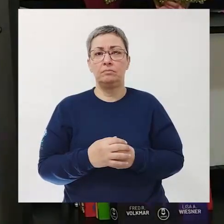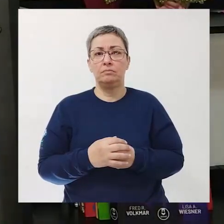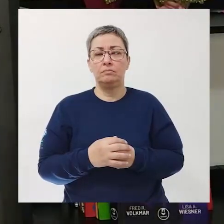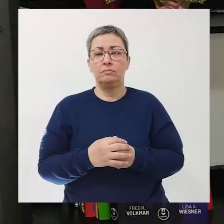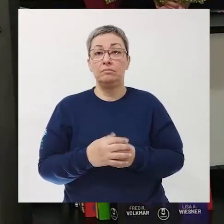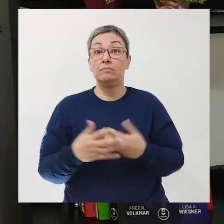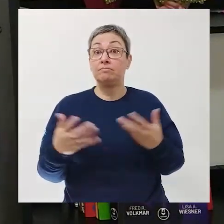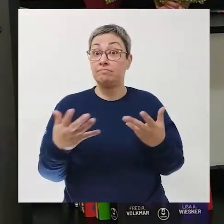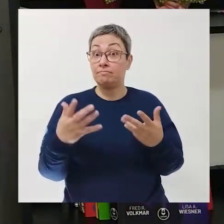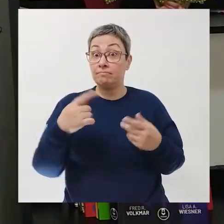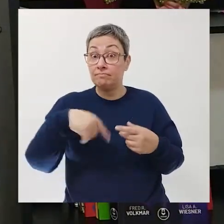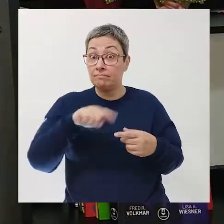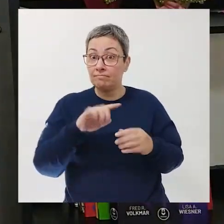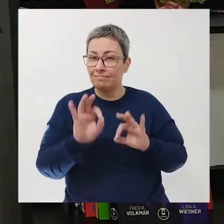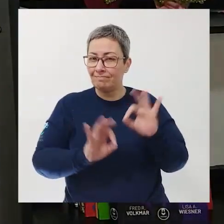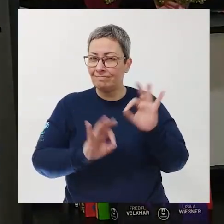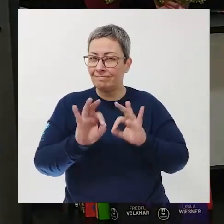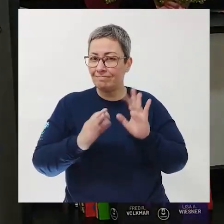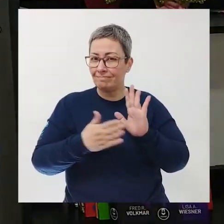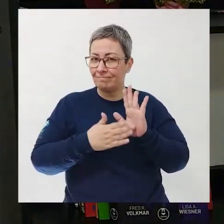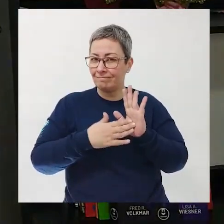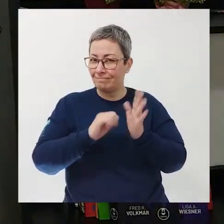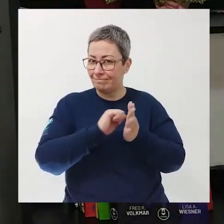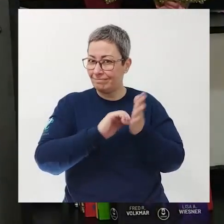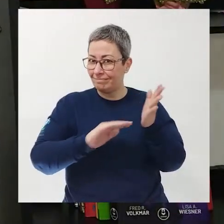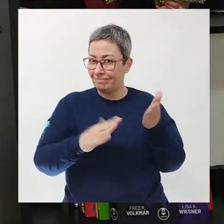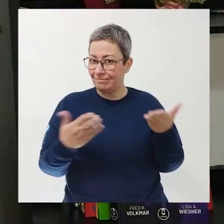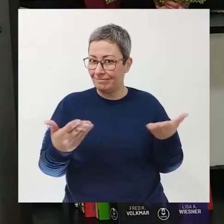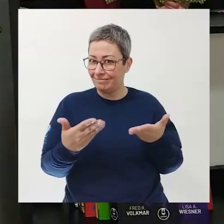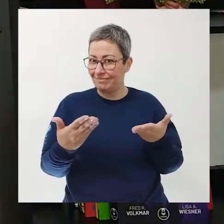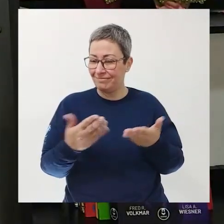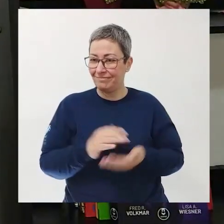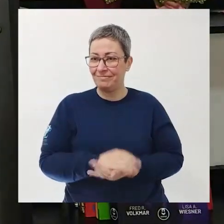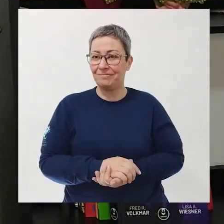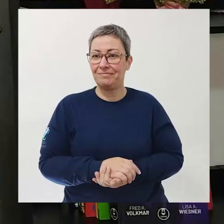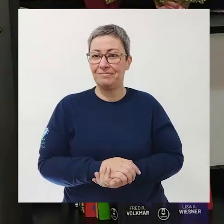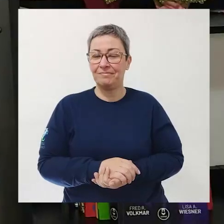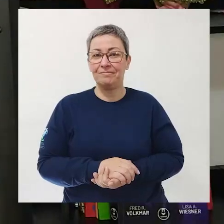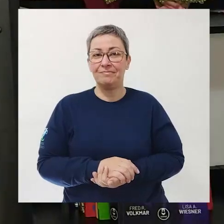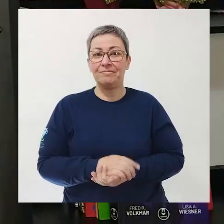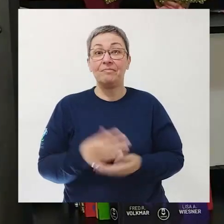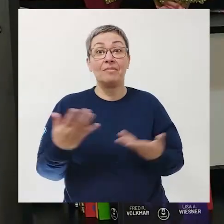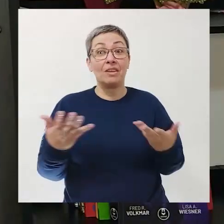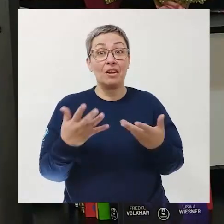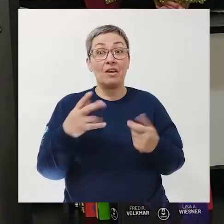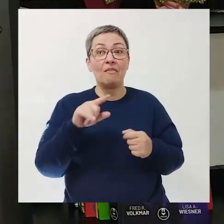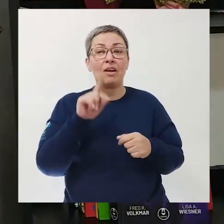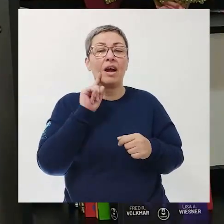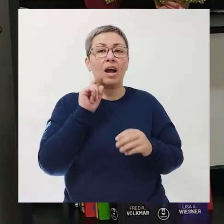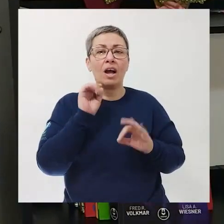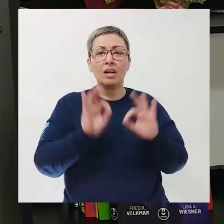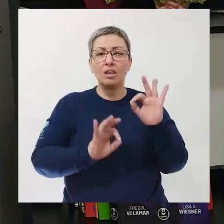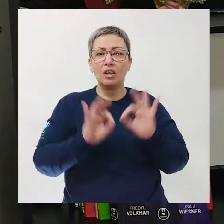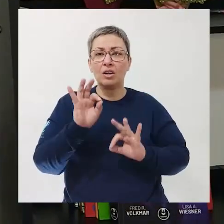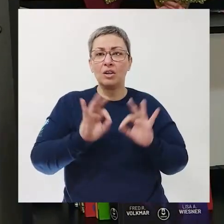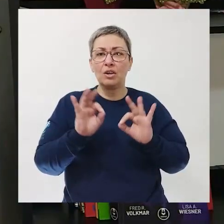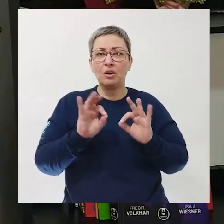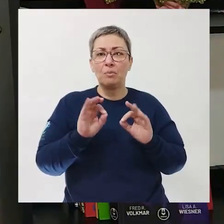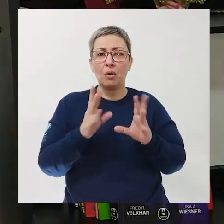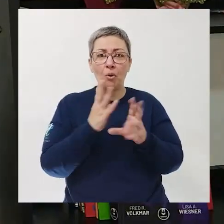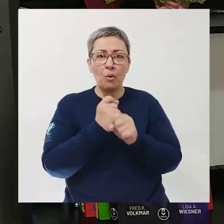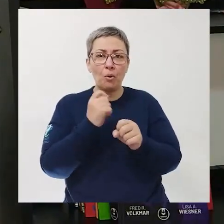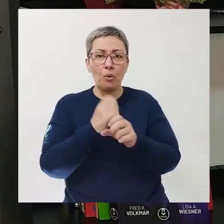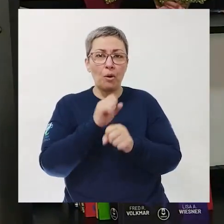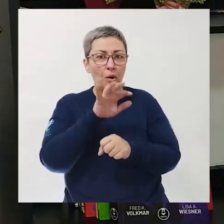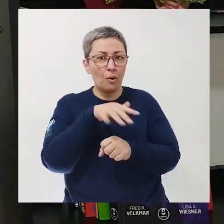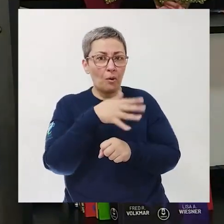E aí, pessoal, preparados para a nossa proposta de atividade de hoje? Bom, a gente vai construir uma coleta de dados.